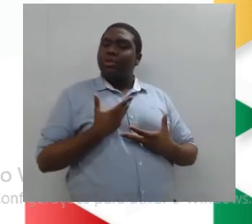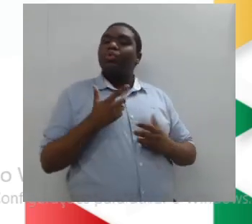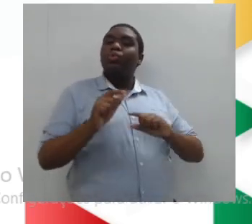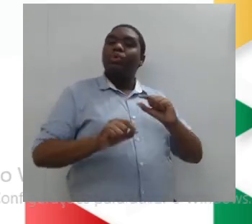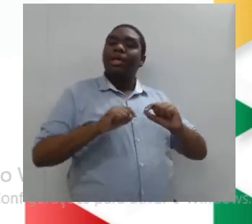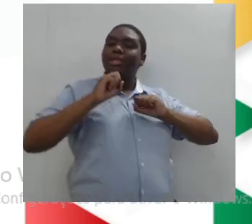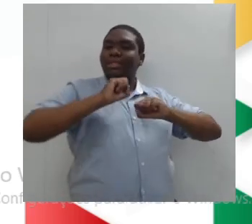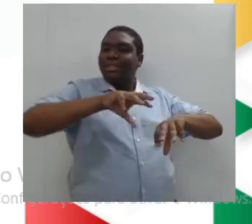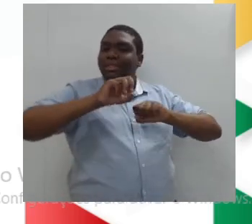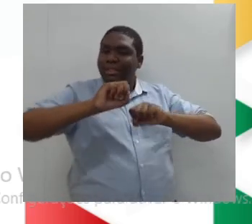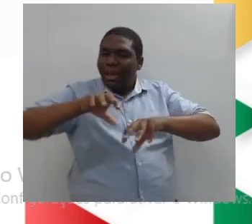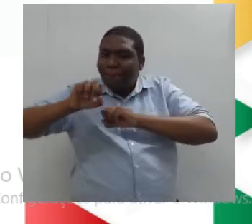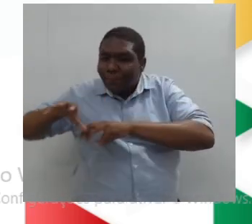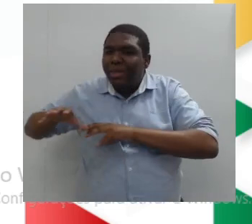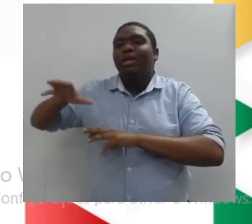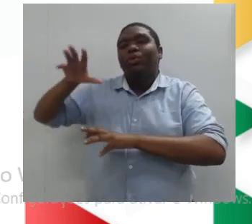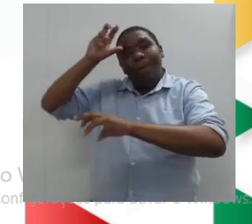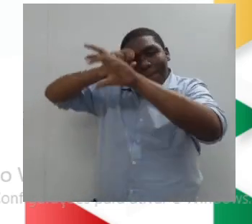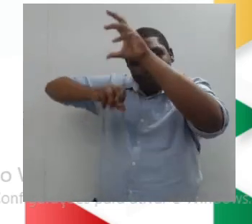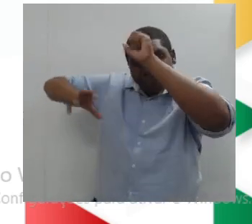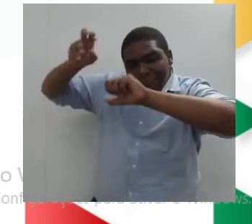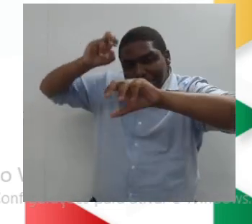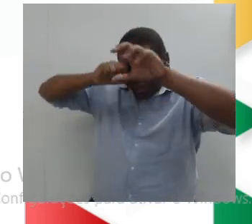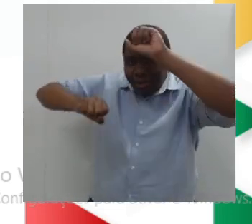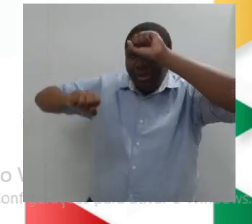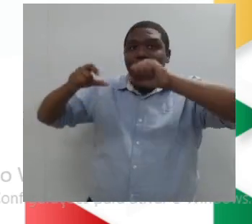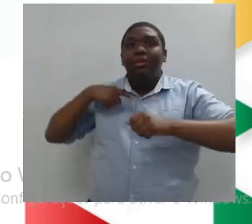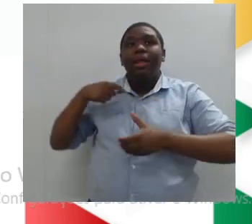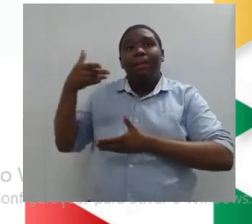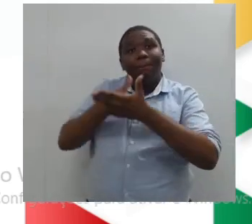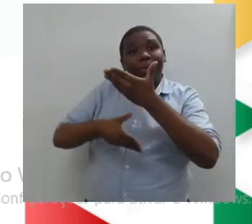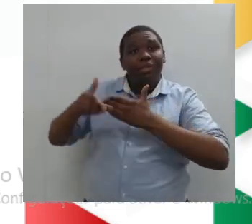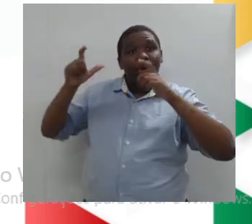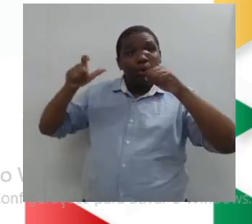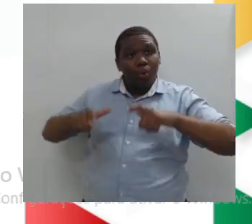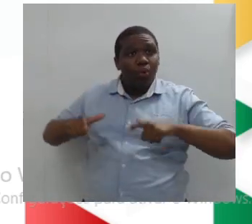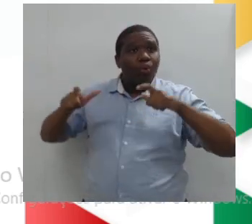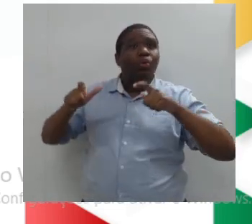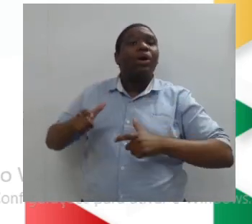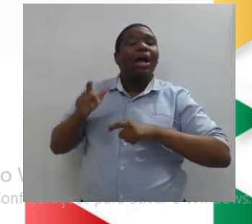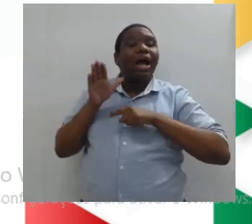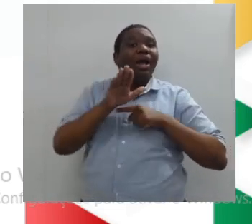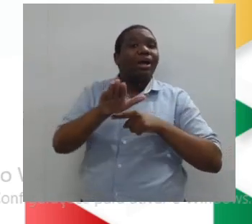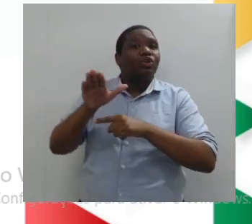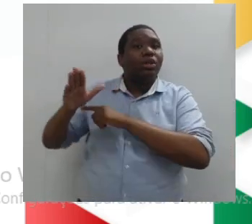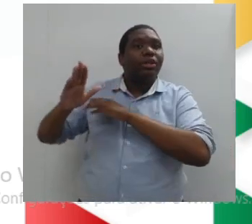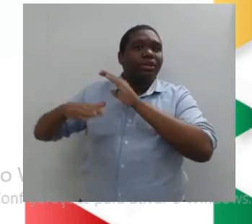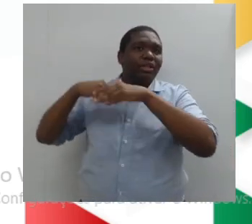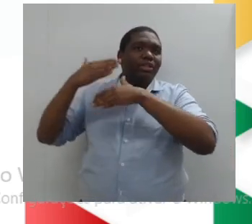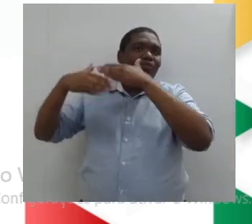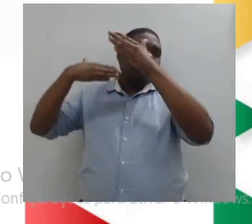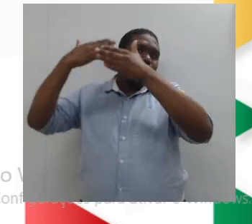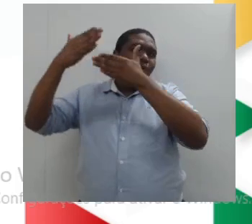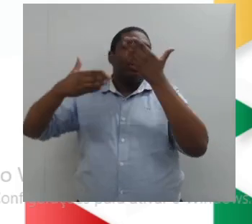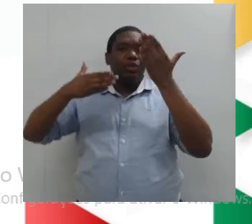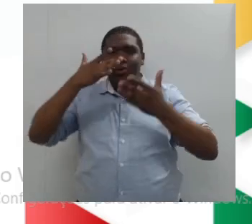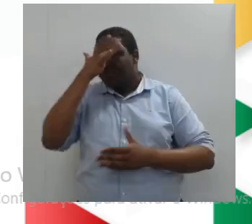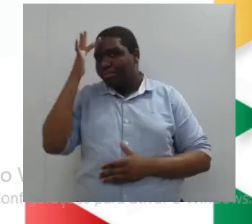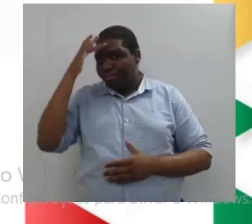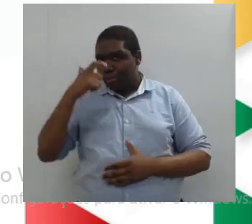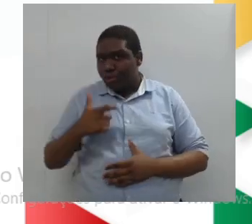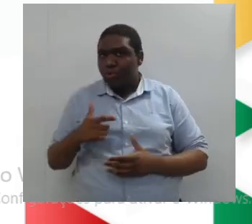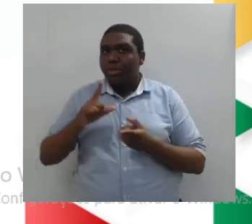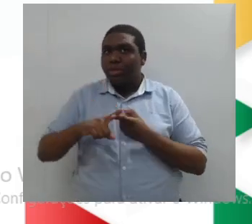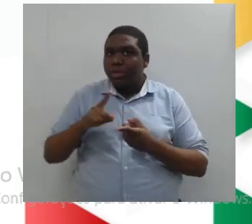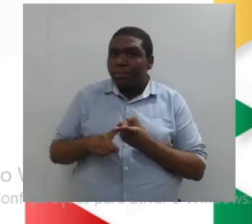Baha'u'lláh, fazem parte de um empreendimento com o objetivo de contribuir para o desenvolvimento material e